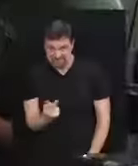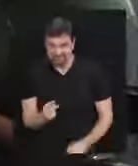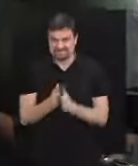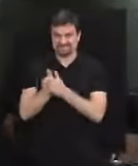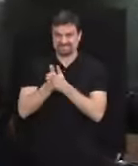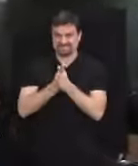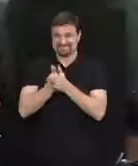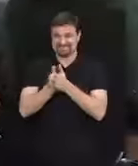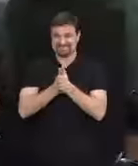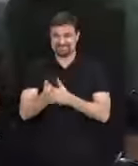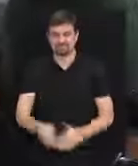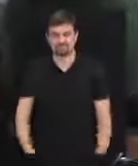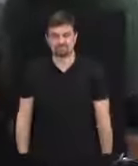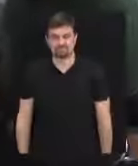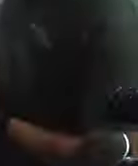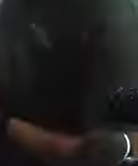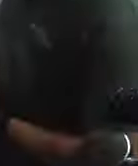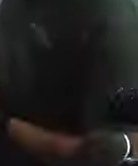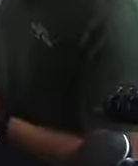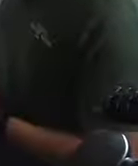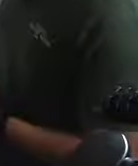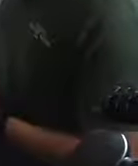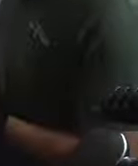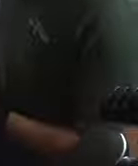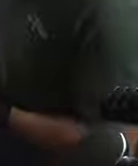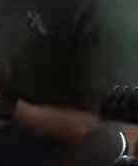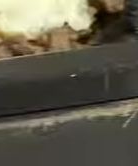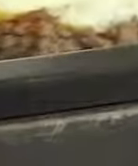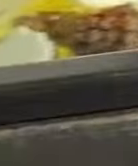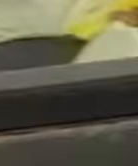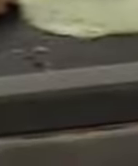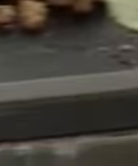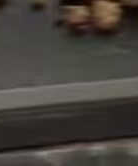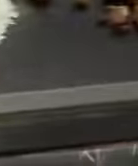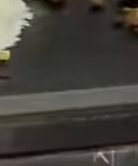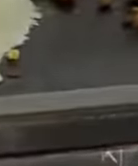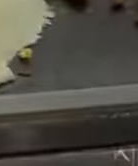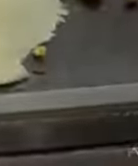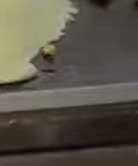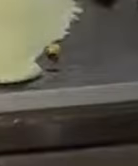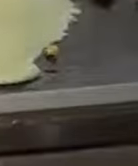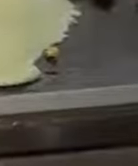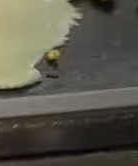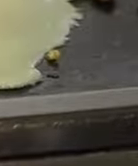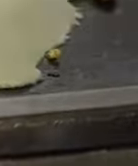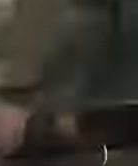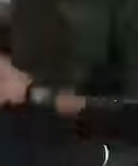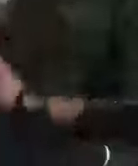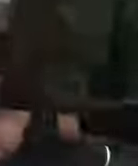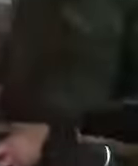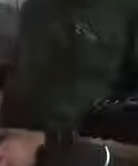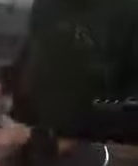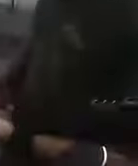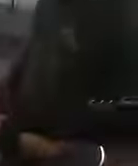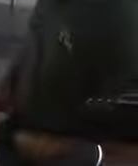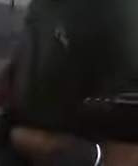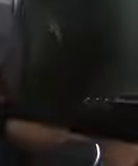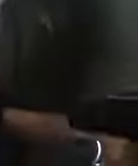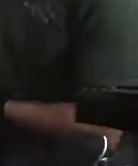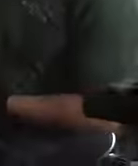aqui o queijo, né? Queijo mussarela. É muita criatividade da gente, né?